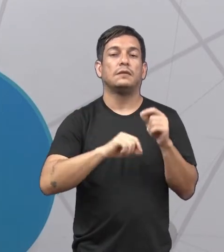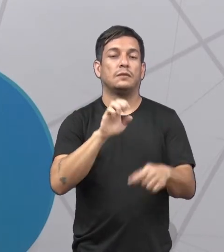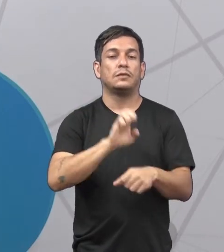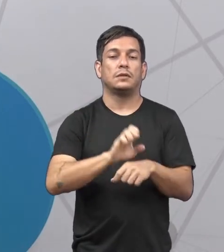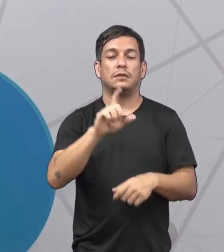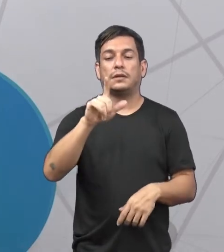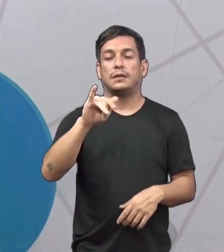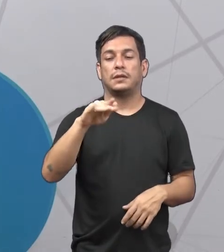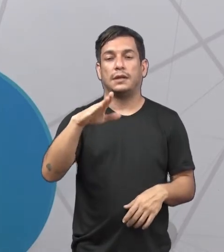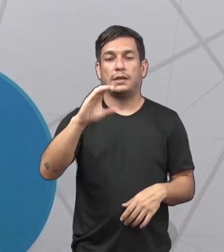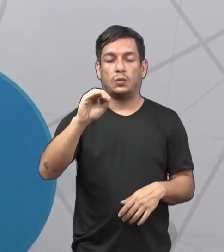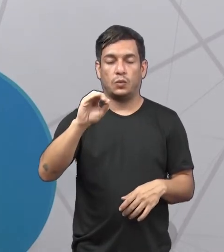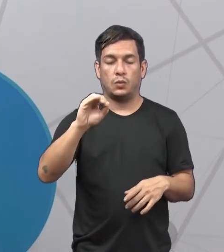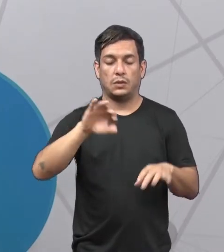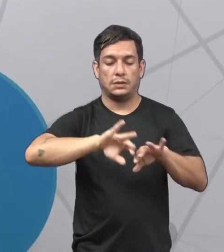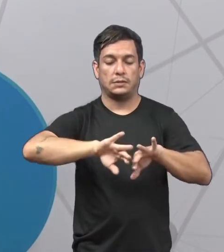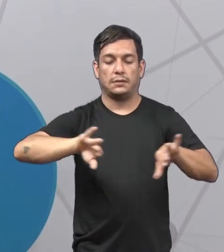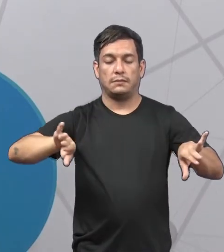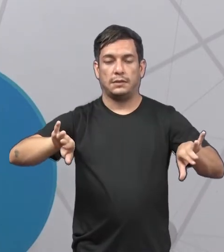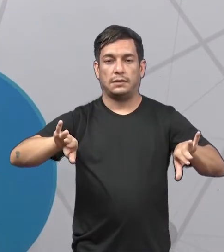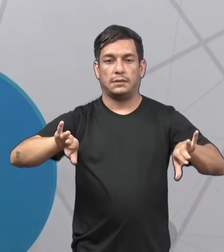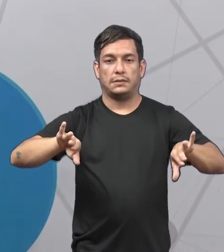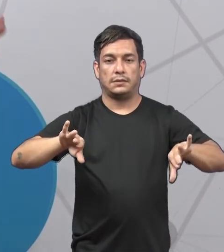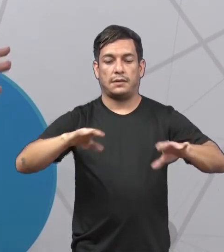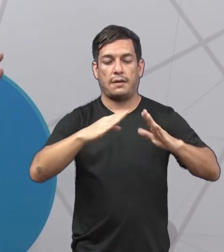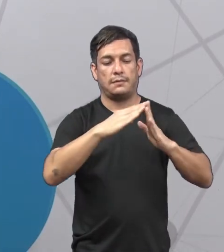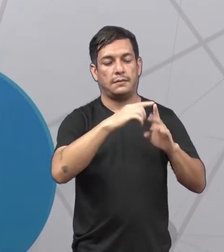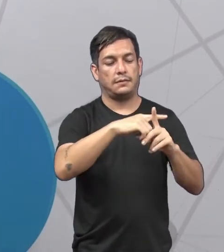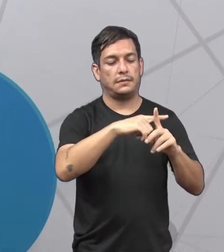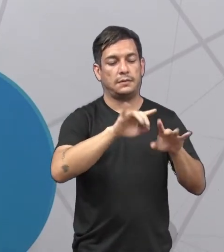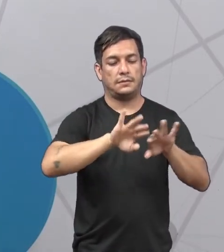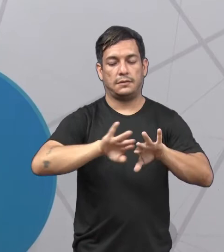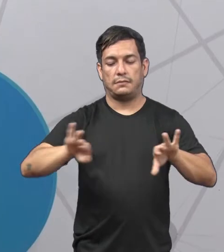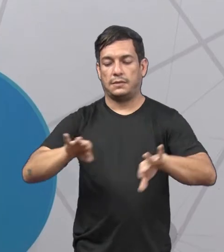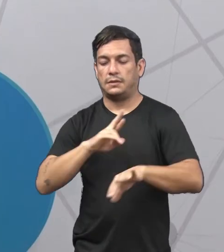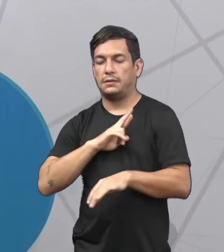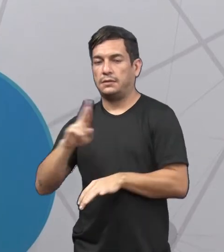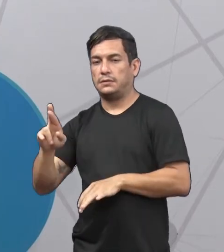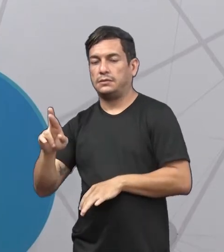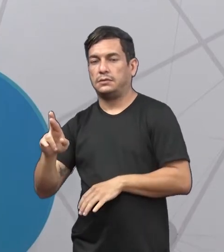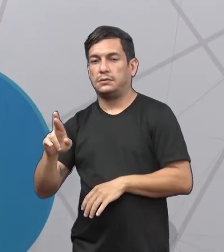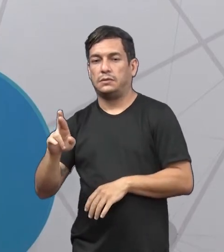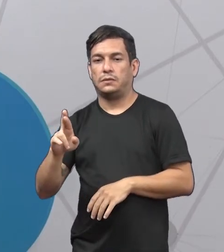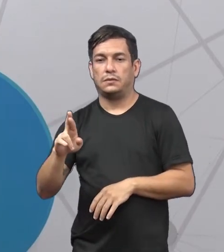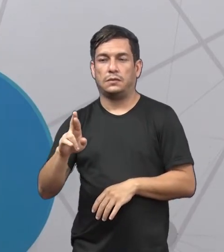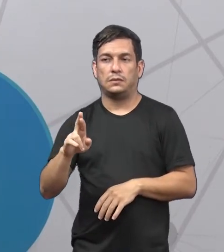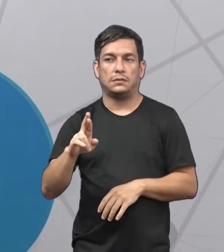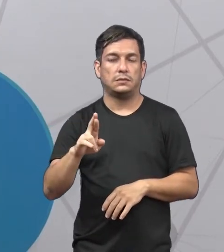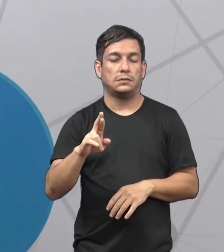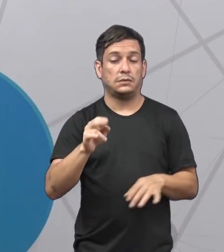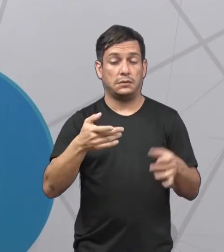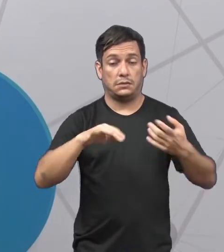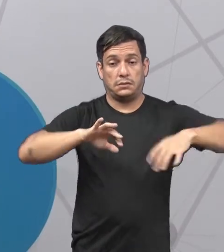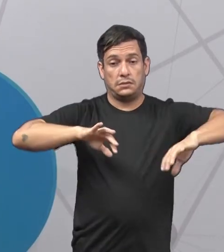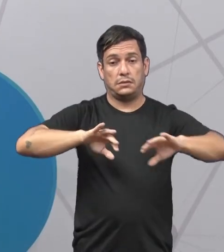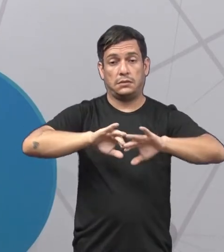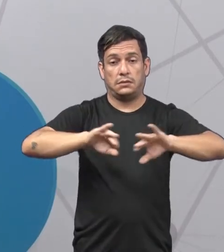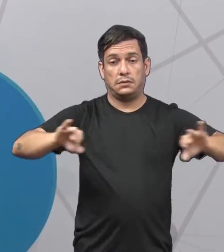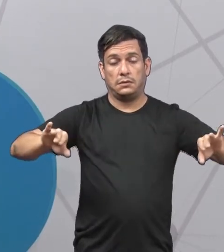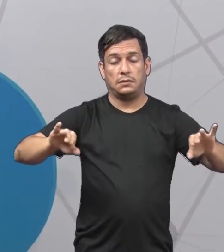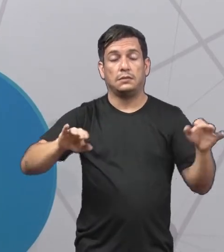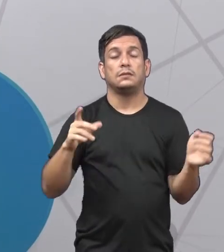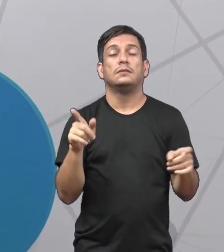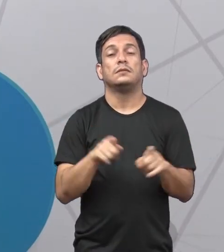laico. Então separa, né, a igreja da religião, e com essa separação, então